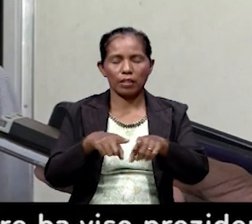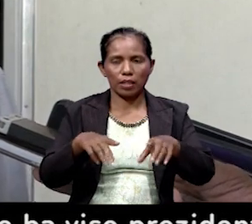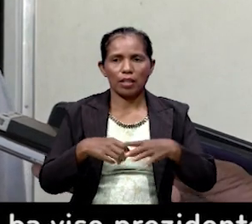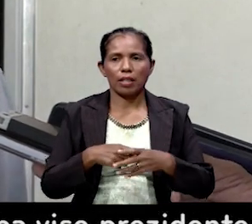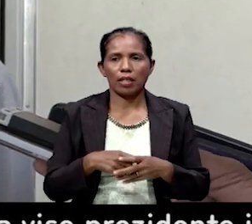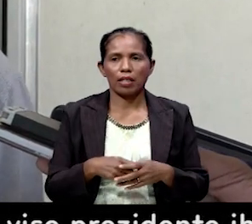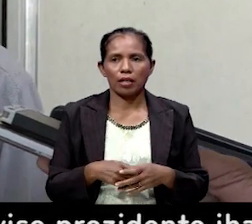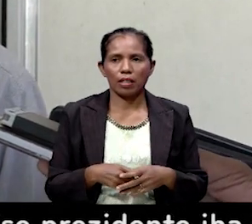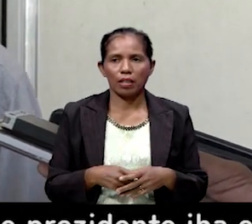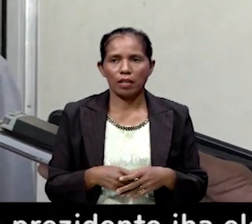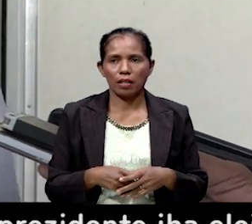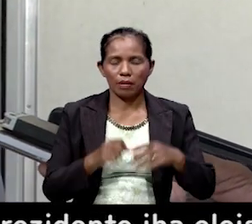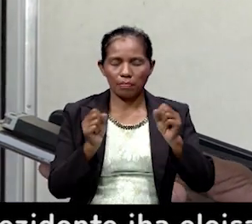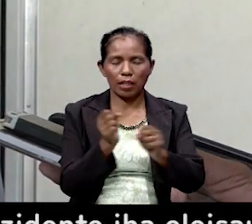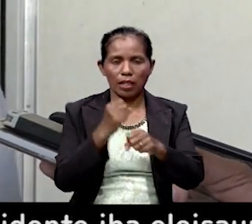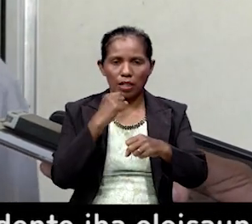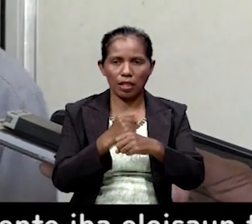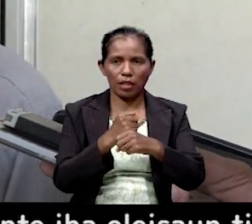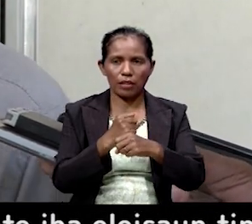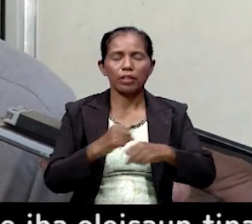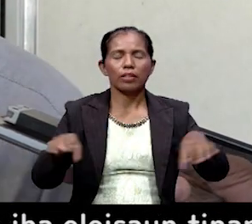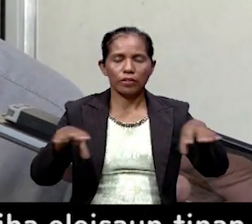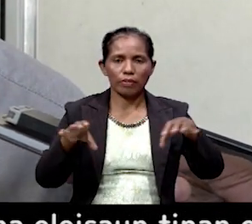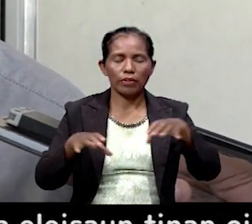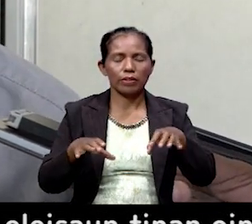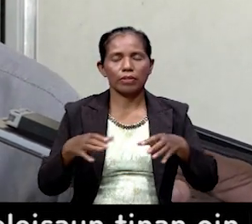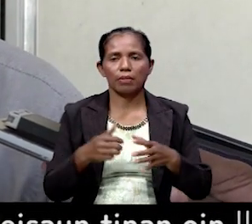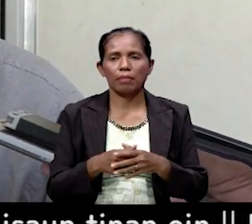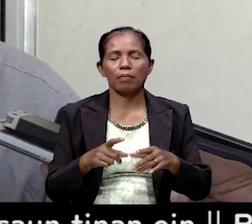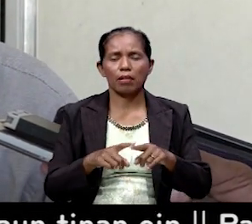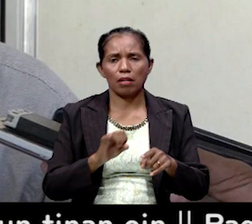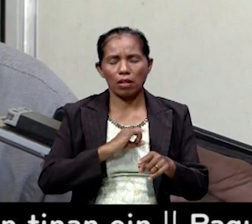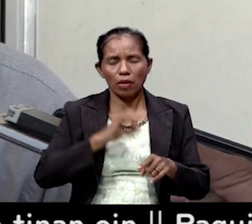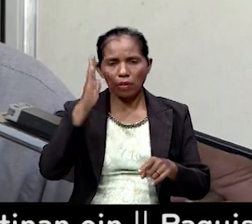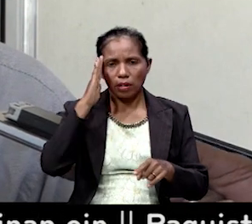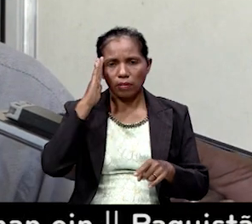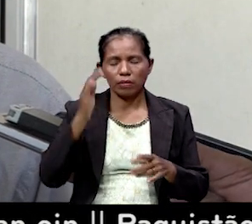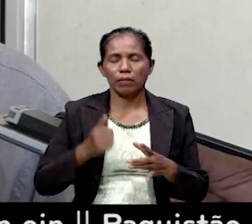em exercício, ele vê ele halo serviço ainda, né? Tanto não é